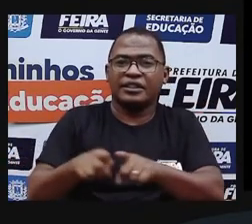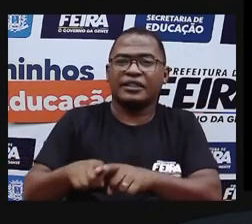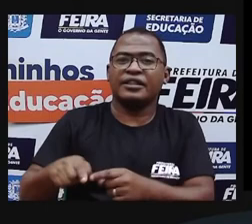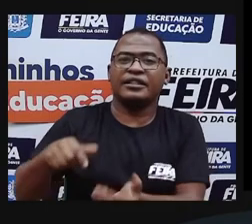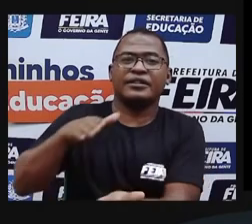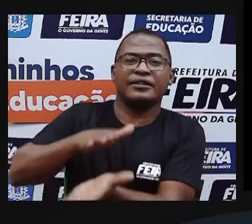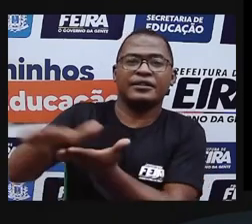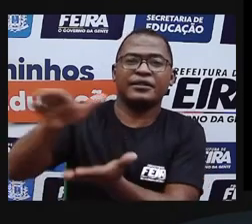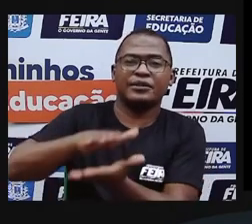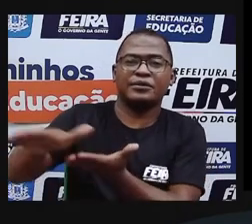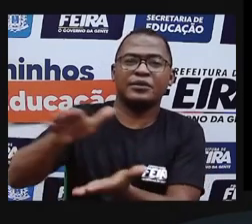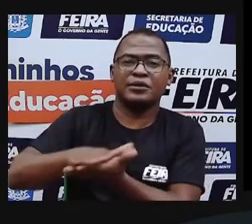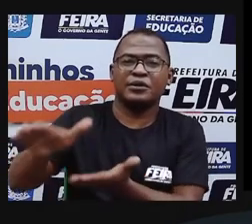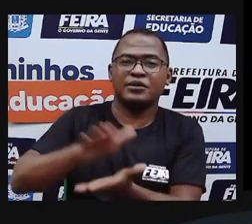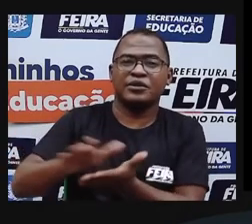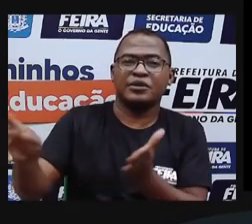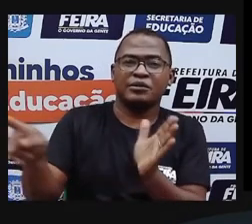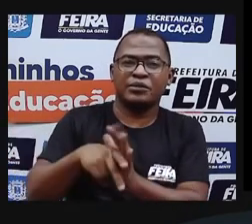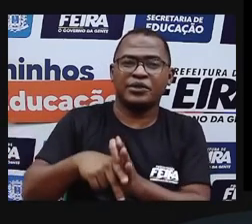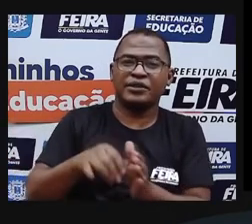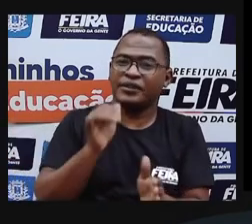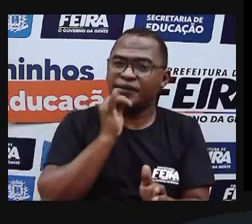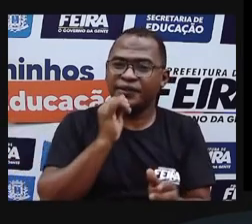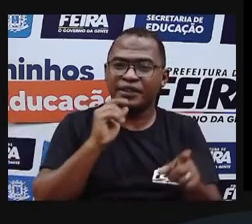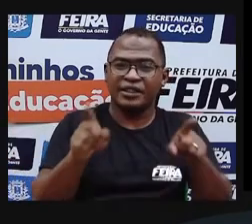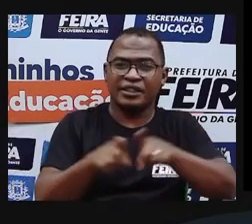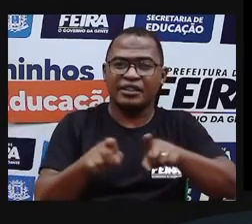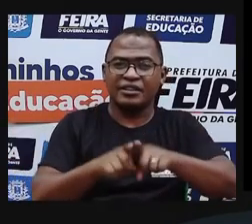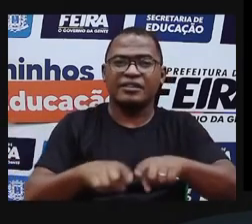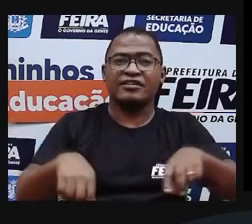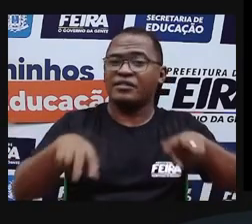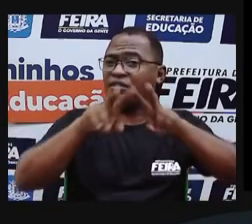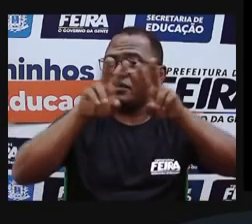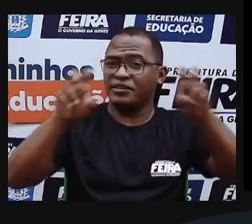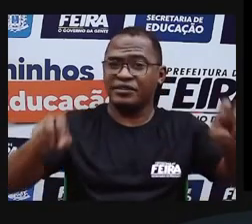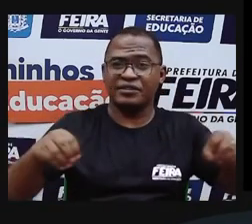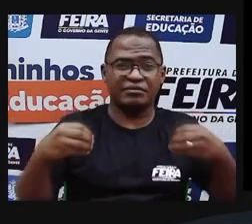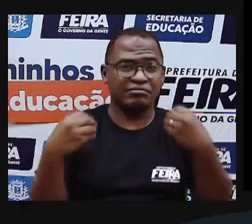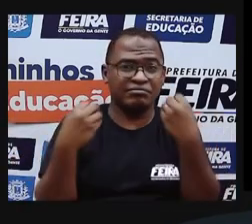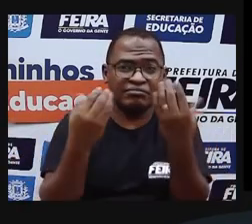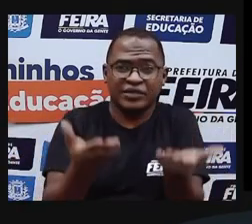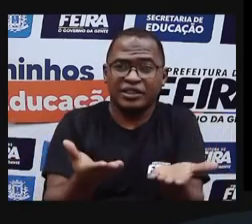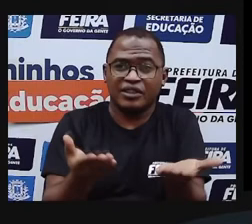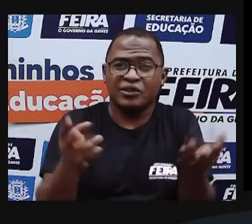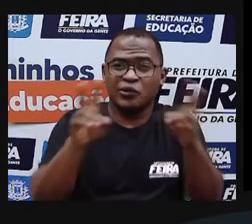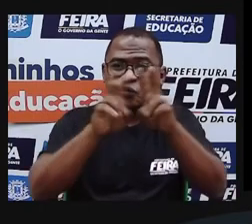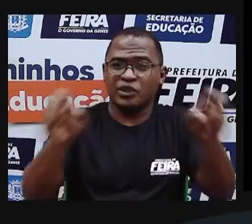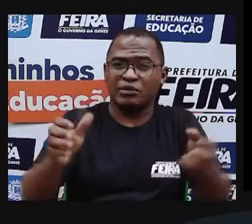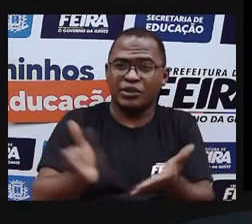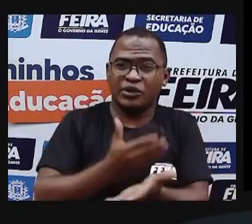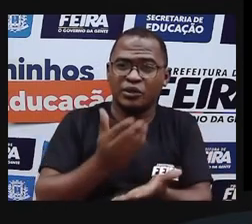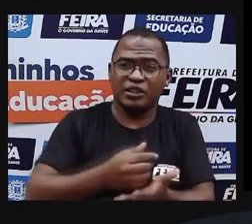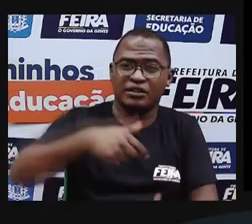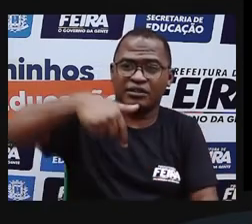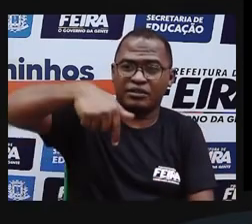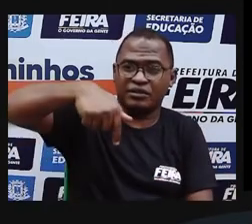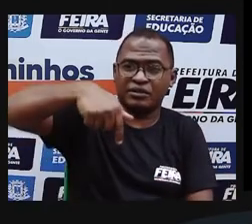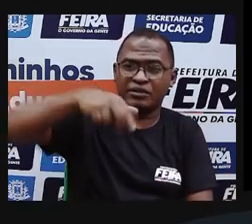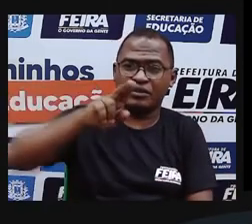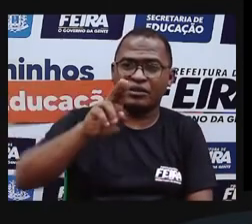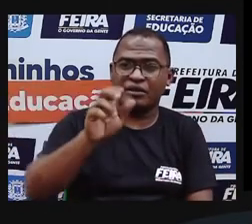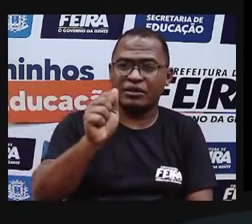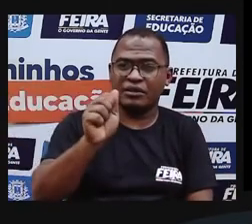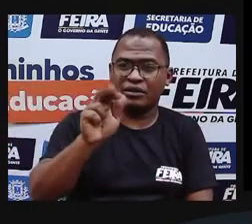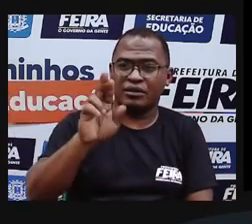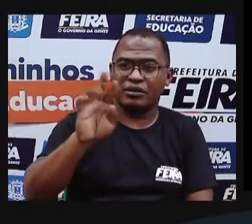O Quarto de Despejo. Imagine uma publicação de uma catadora de papel, de uma favelada, de